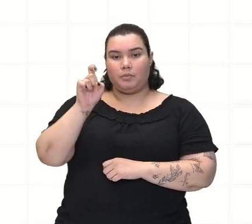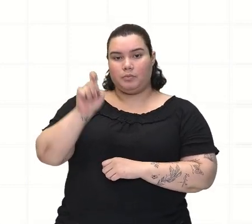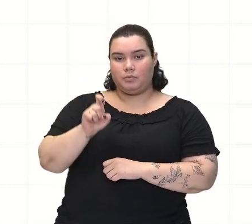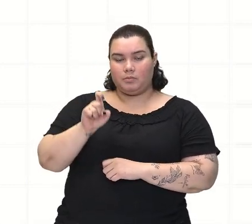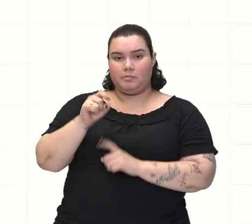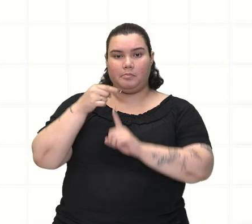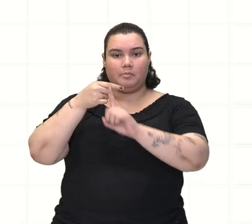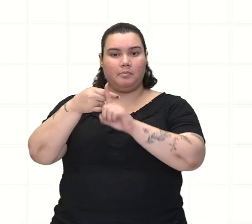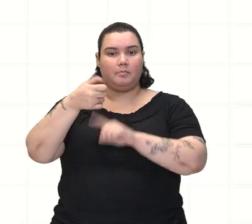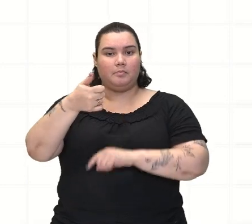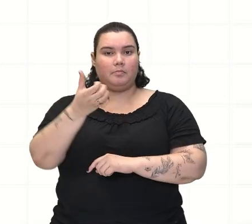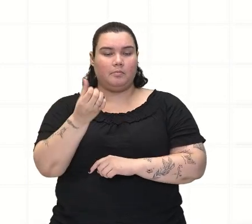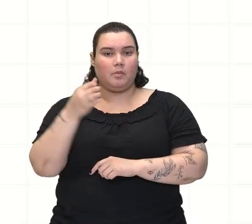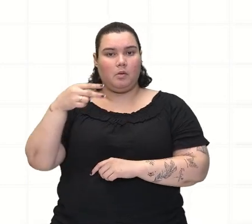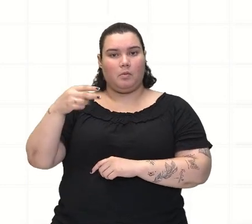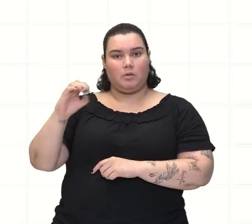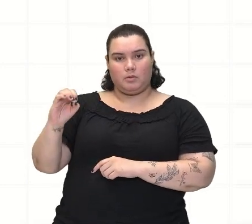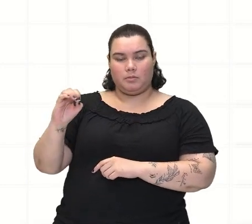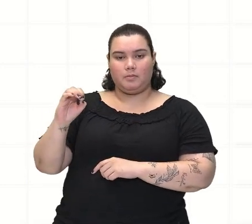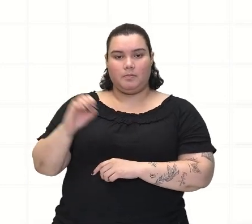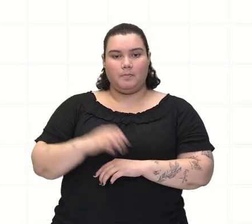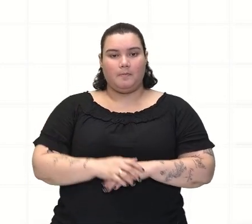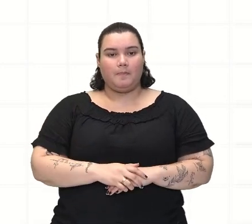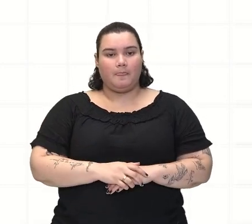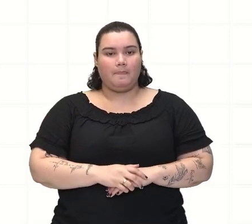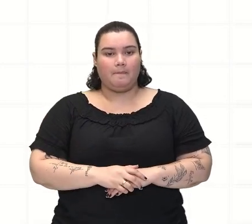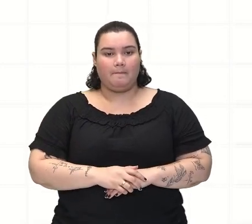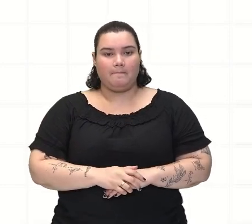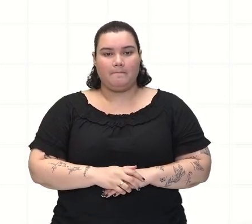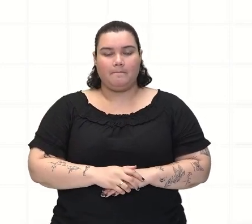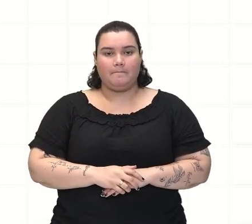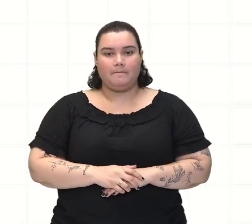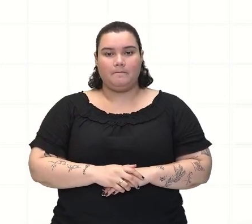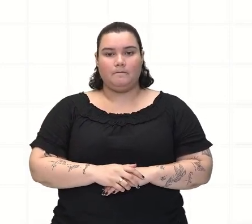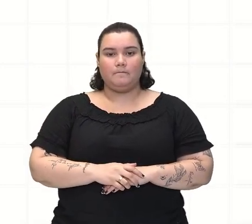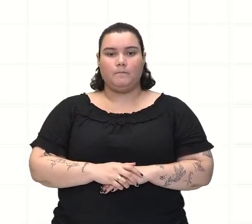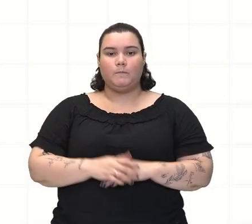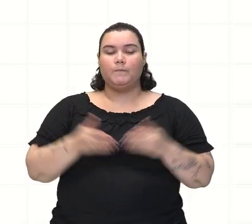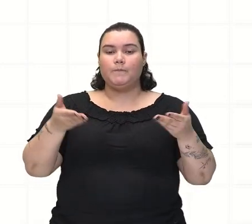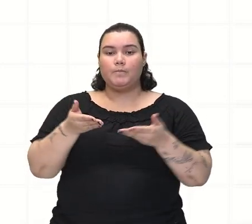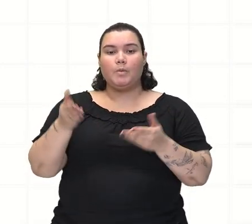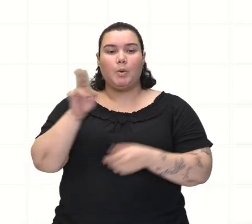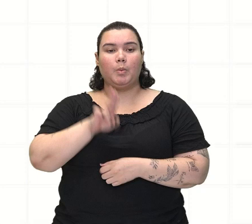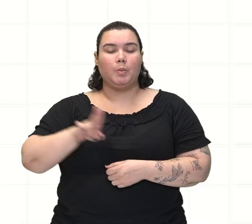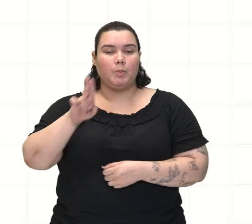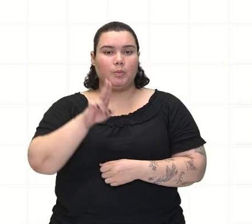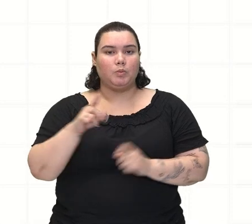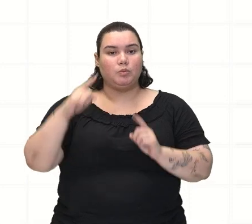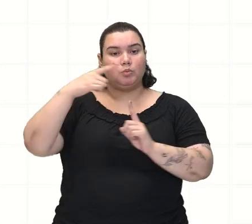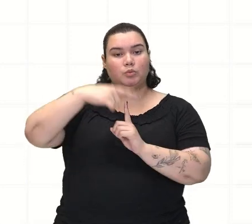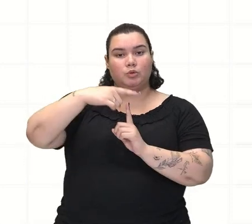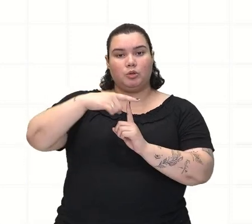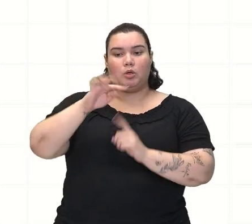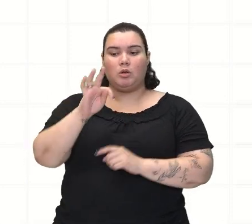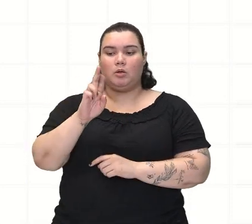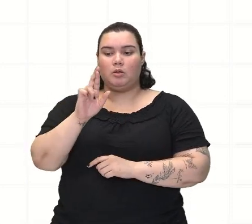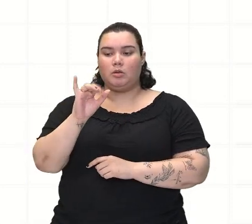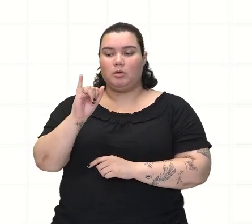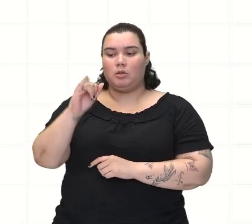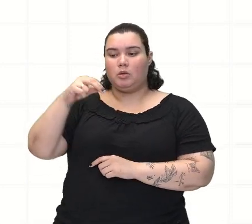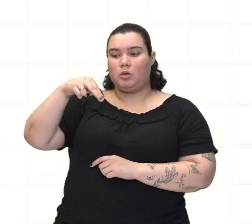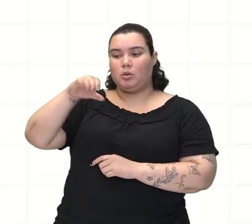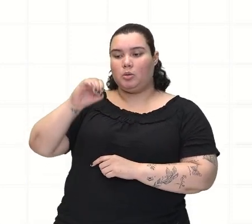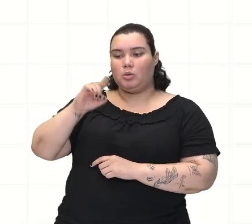8x mais 16 igual a 0. Então, quero resolver usando a ideia do trinômio